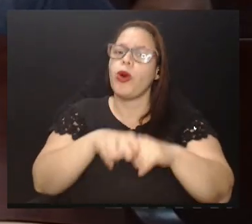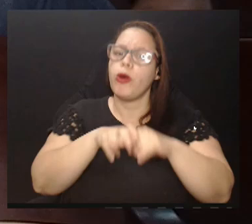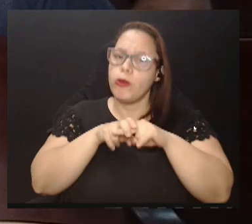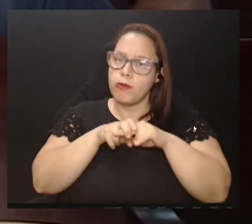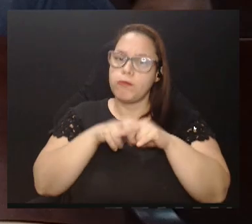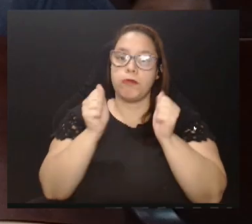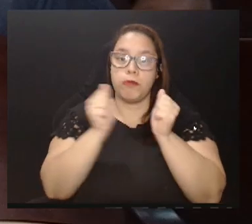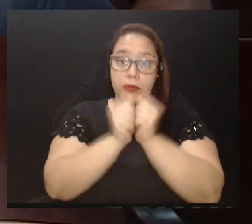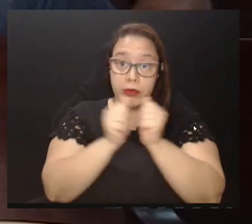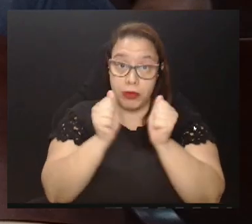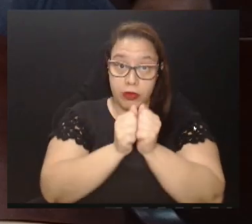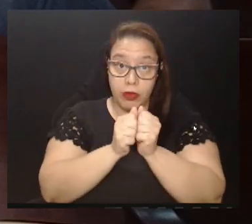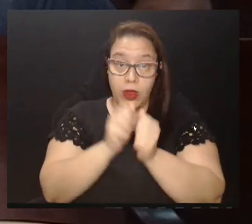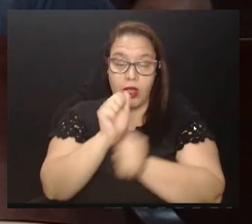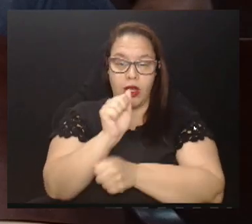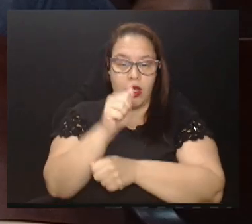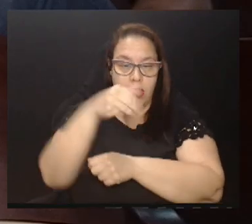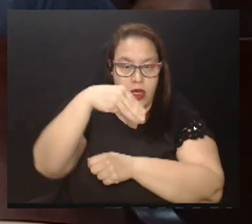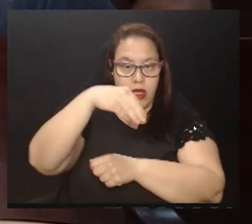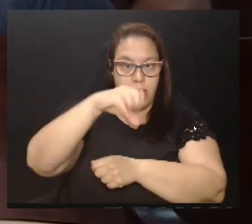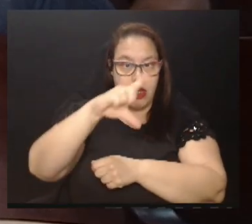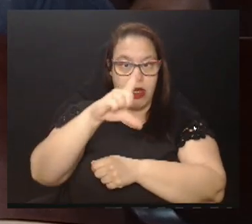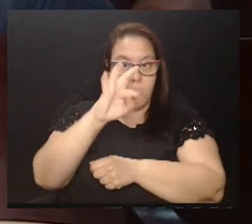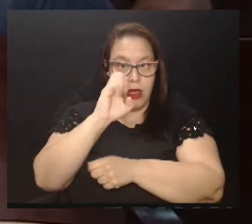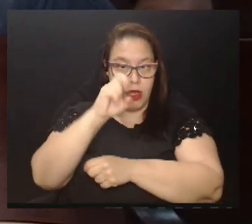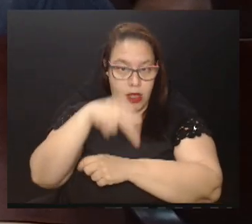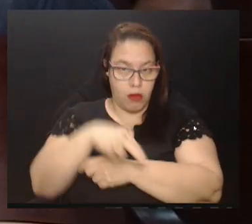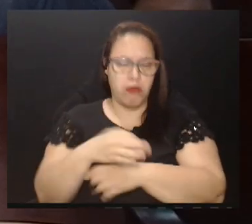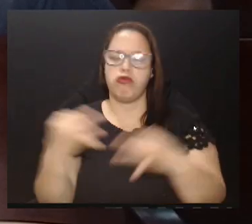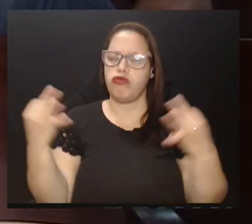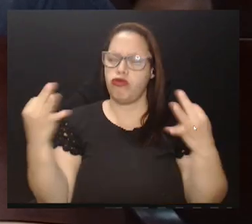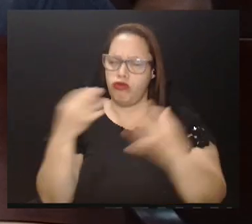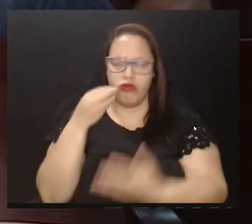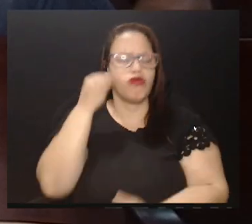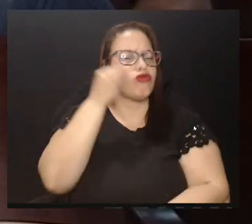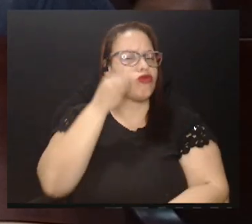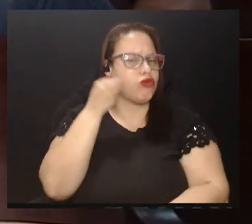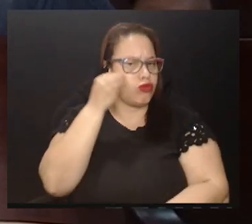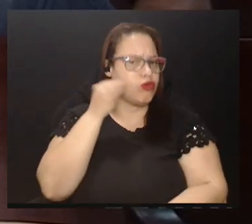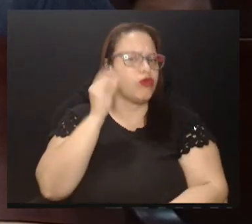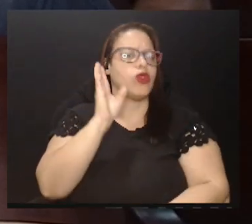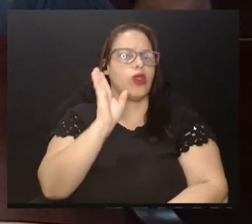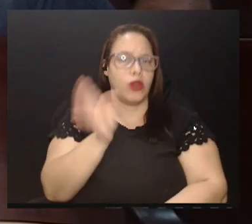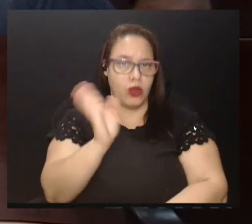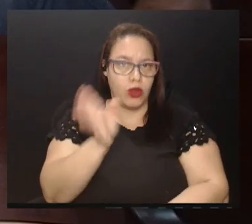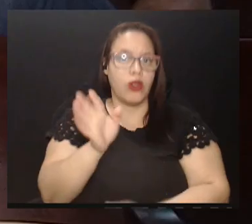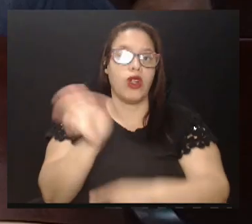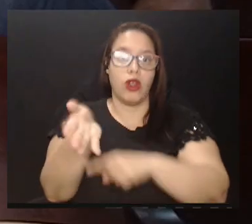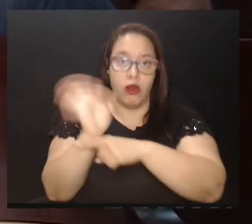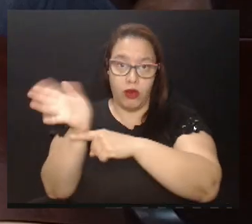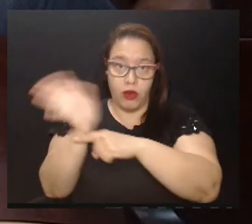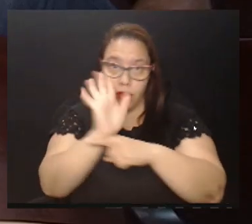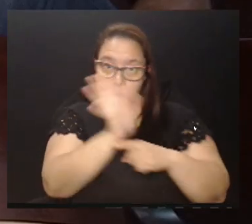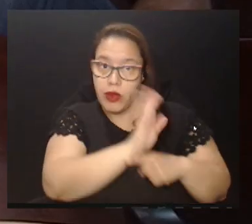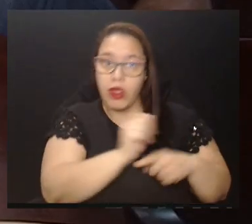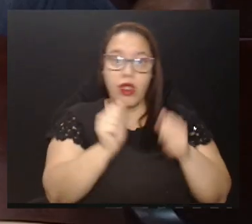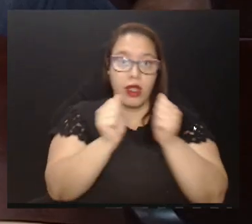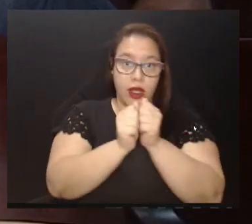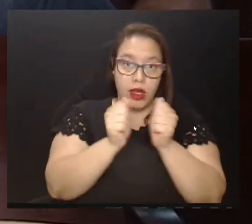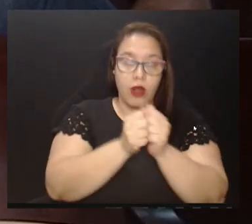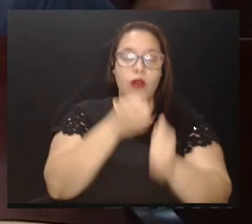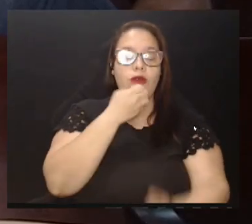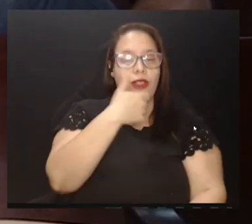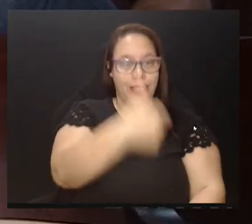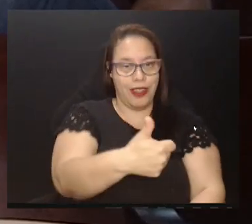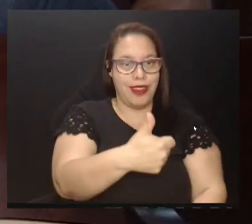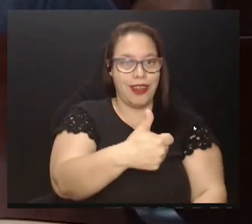que é cineasta, super experiente, já fez muitos filmes. Tá com a gente aqui, e aí, beleza? Tudo bem? Muito obrigado por